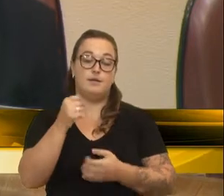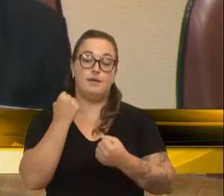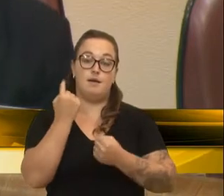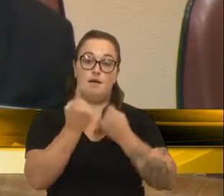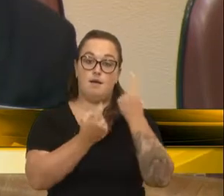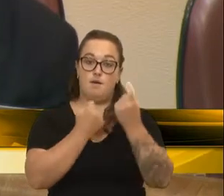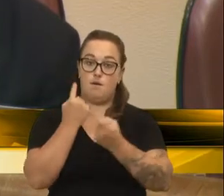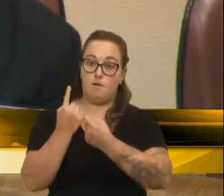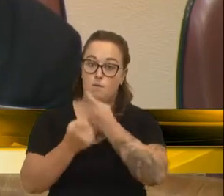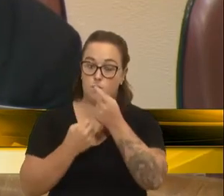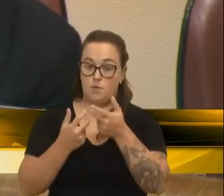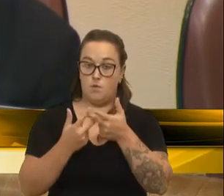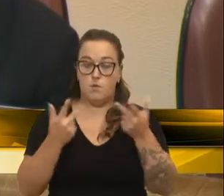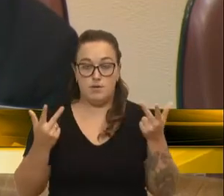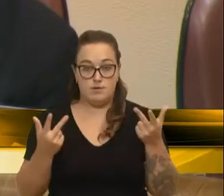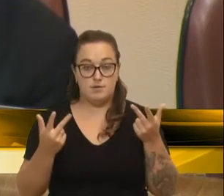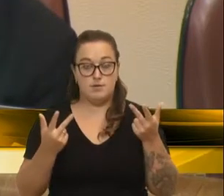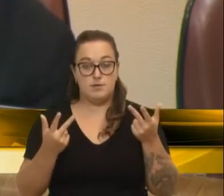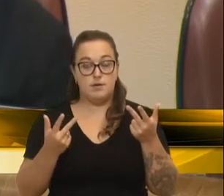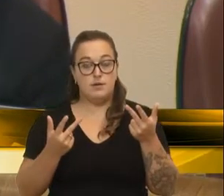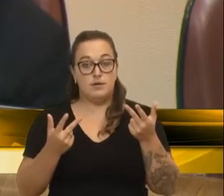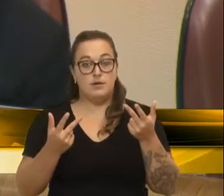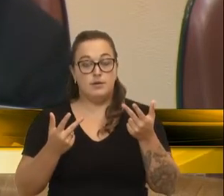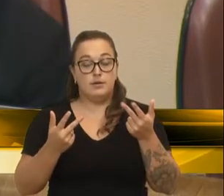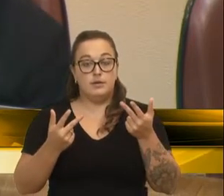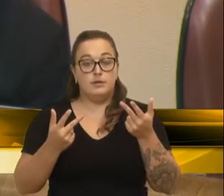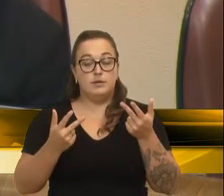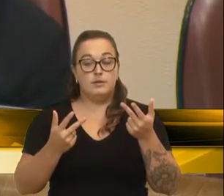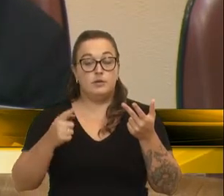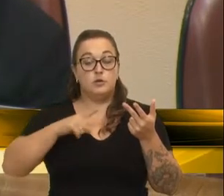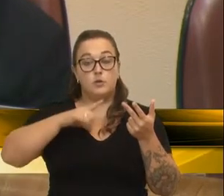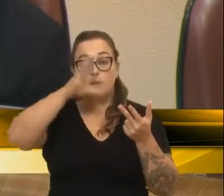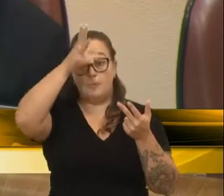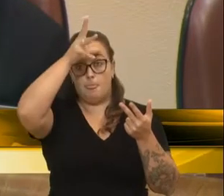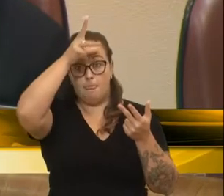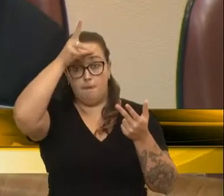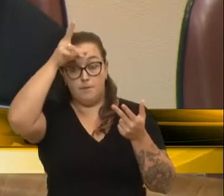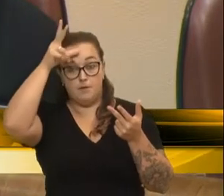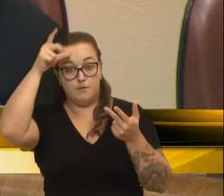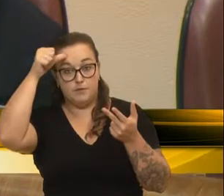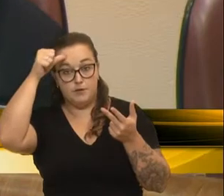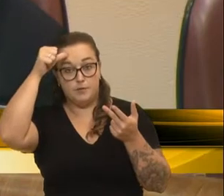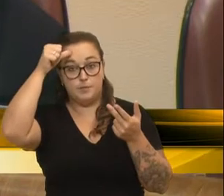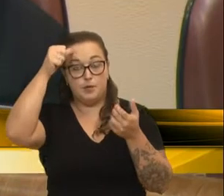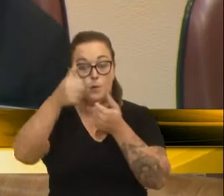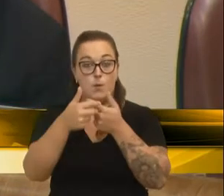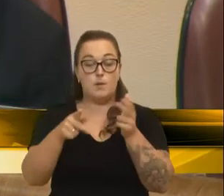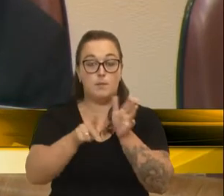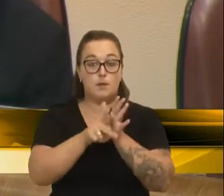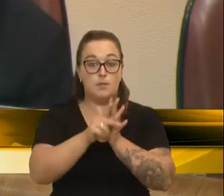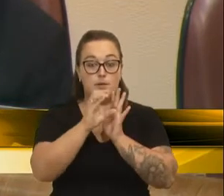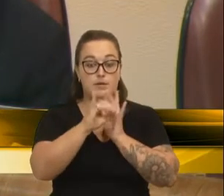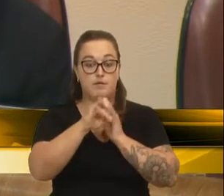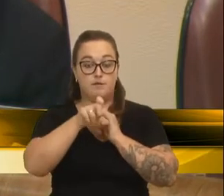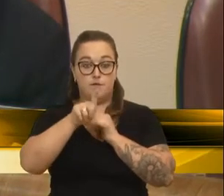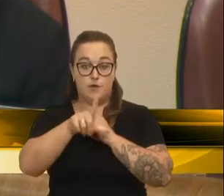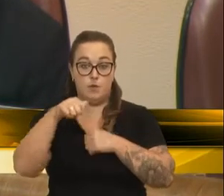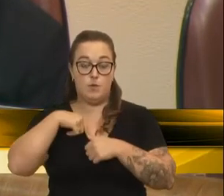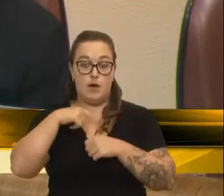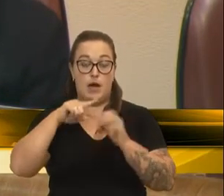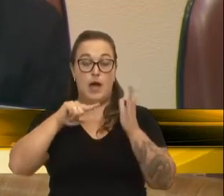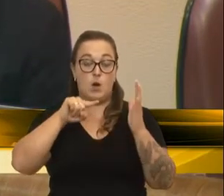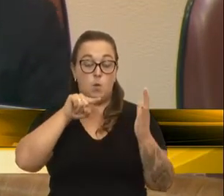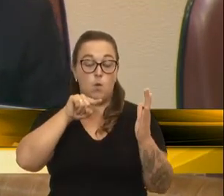casos pontuais nos quais prefeitos foram réus em ações civis públicas devido a acusações de